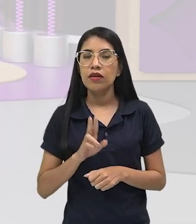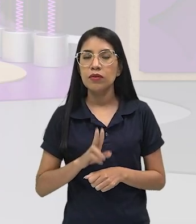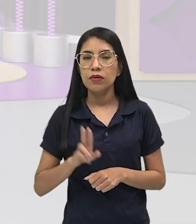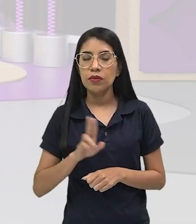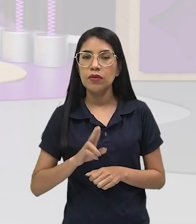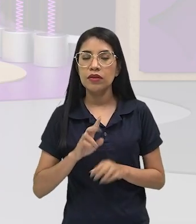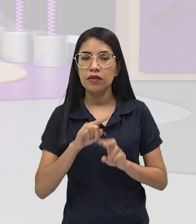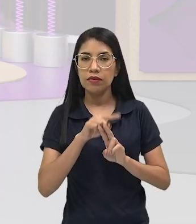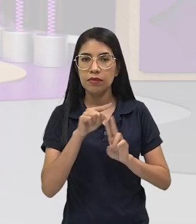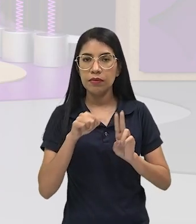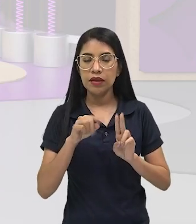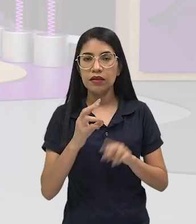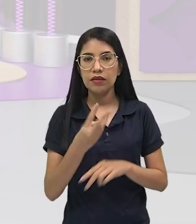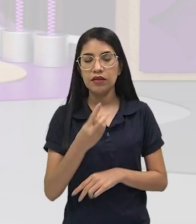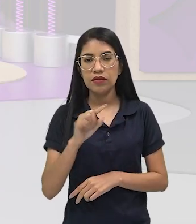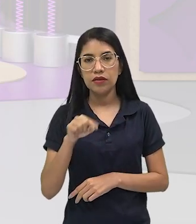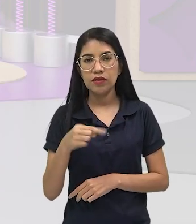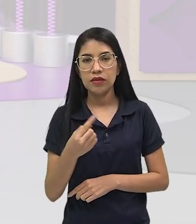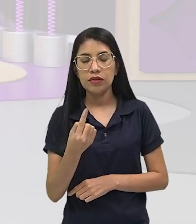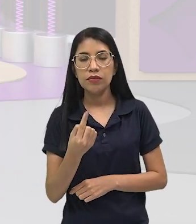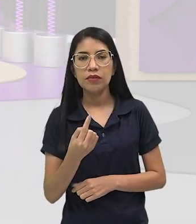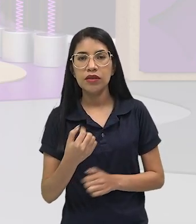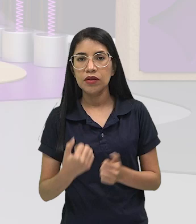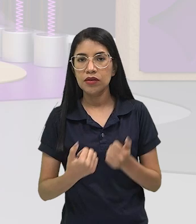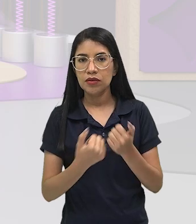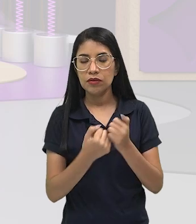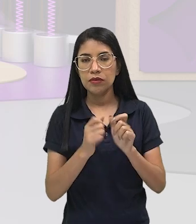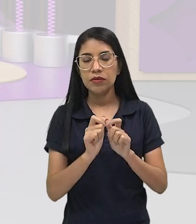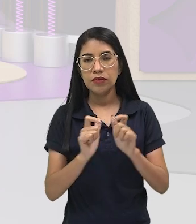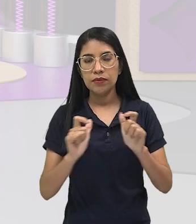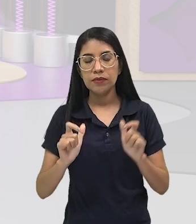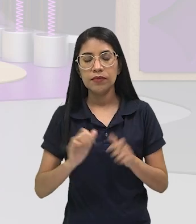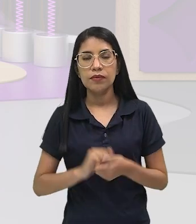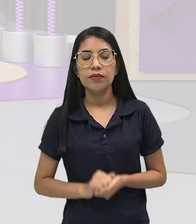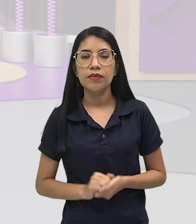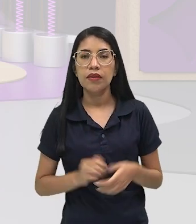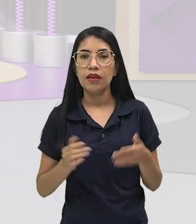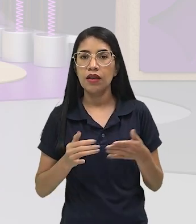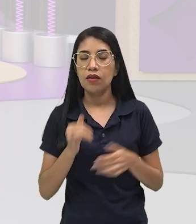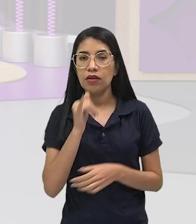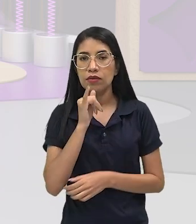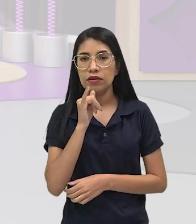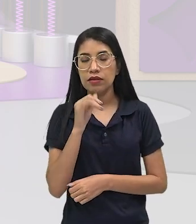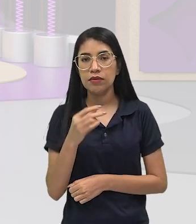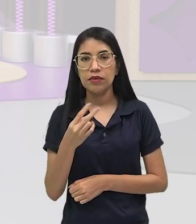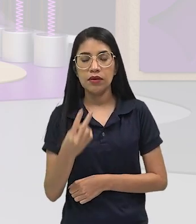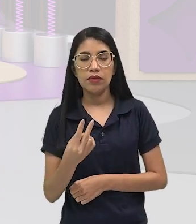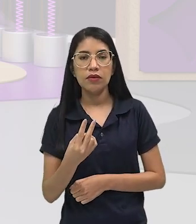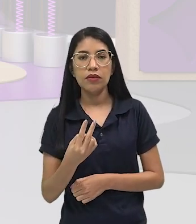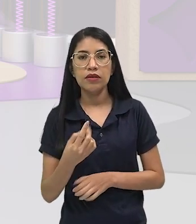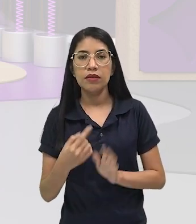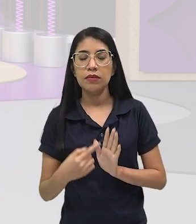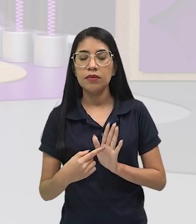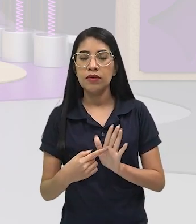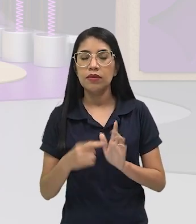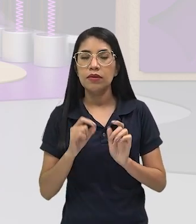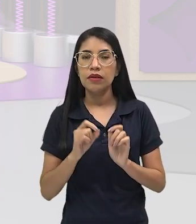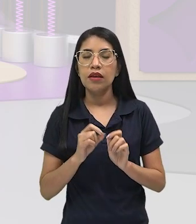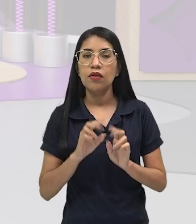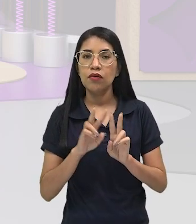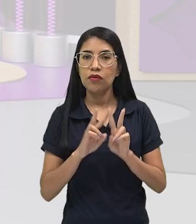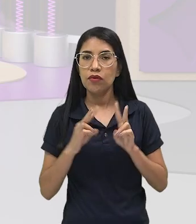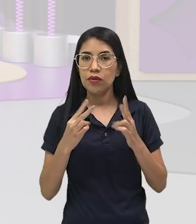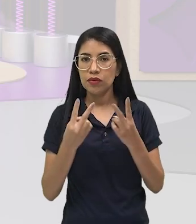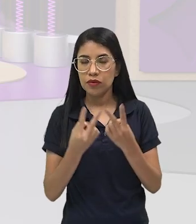valendo 3,1. Só substituímos. Agora, neste exemplo que eu estou colocando, ali, eu estou dando o volume